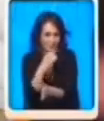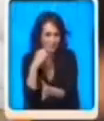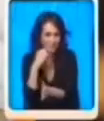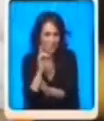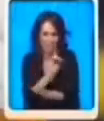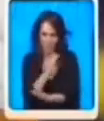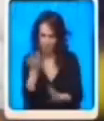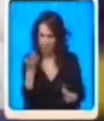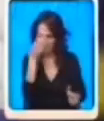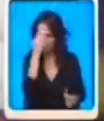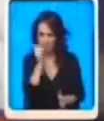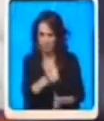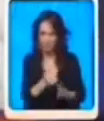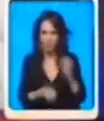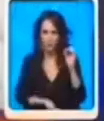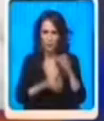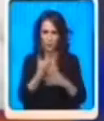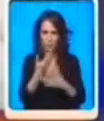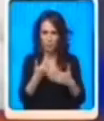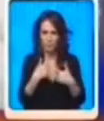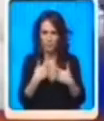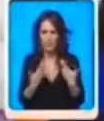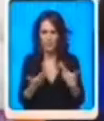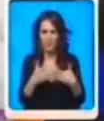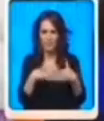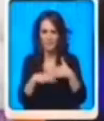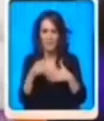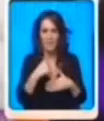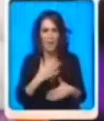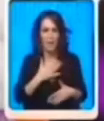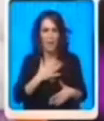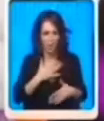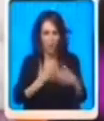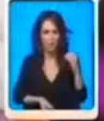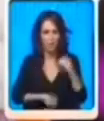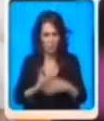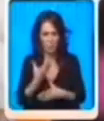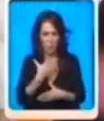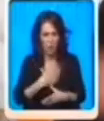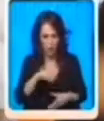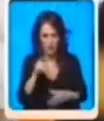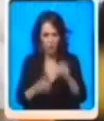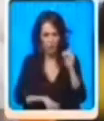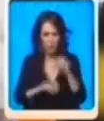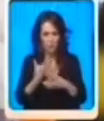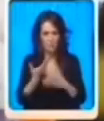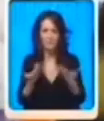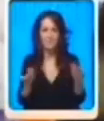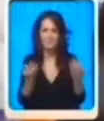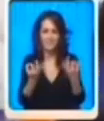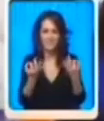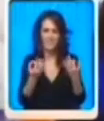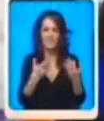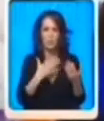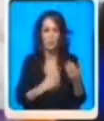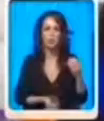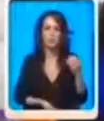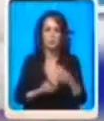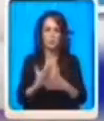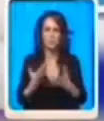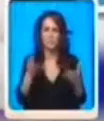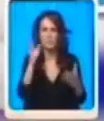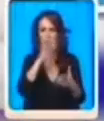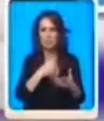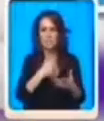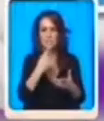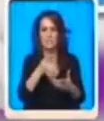Não me parece nada bem. Foi uma surpresa que me fizeram. Ah, e gosta de surpresas? Antiga. Gosta de surpresas? Por acaso, gosto de surpresas. E